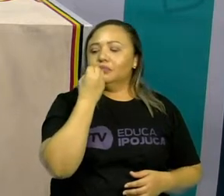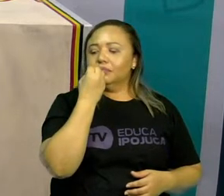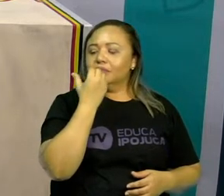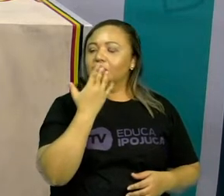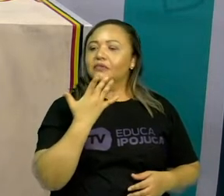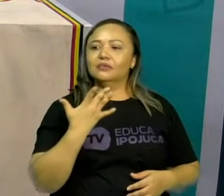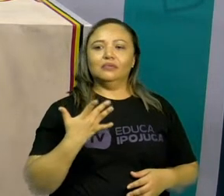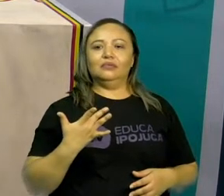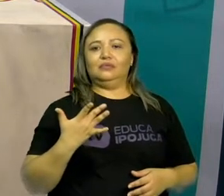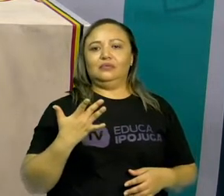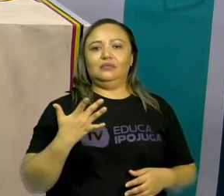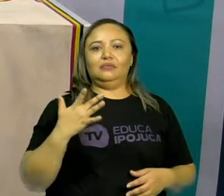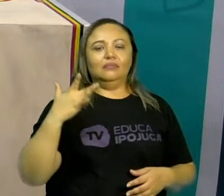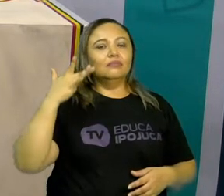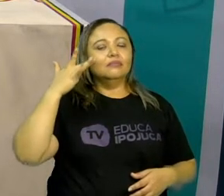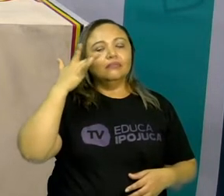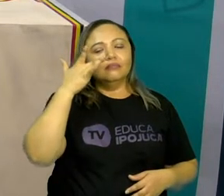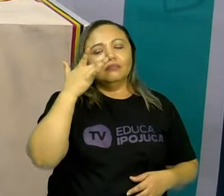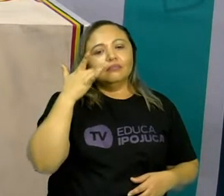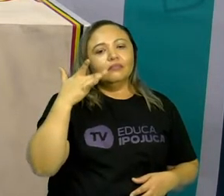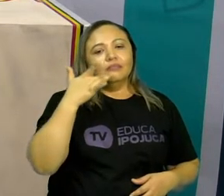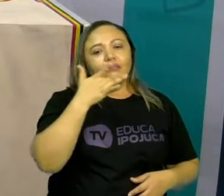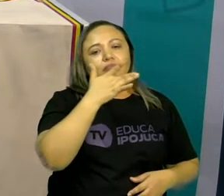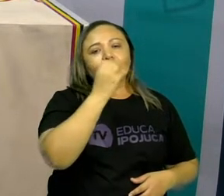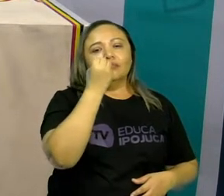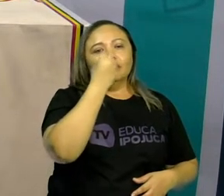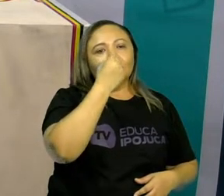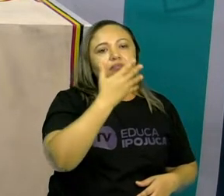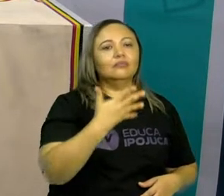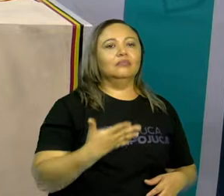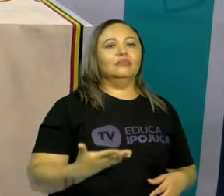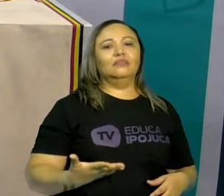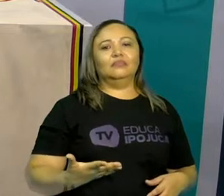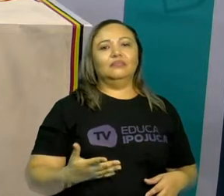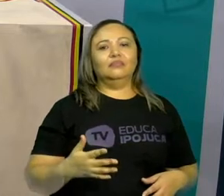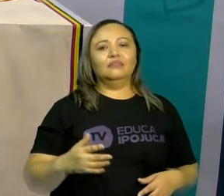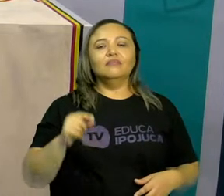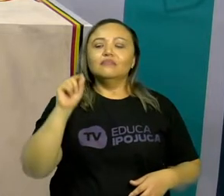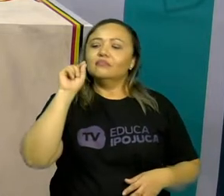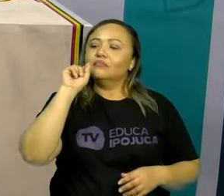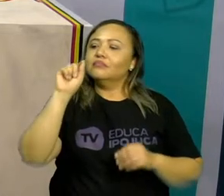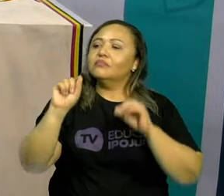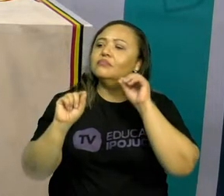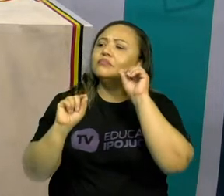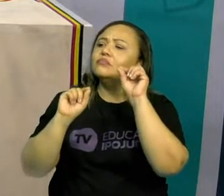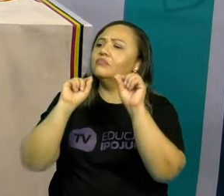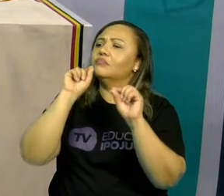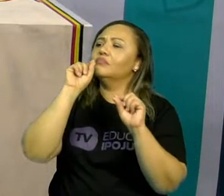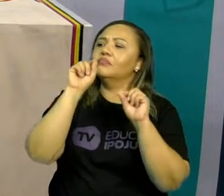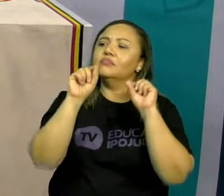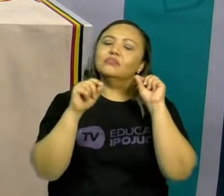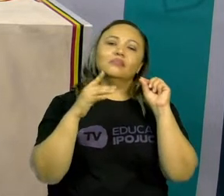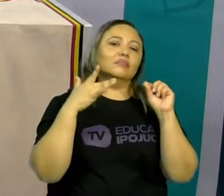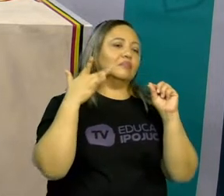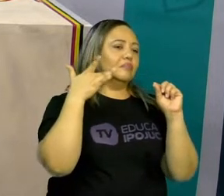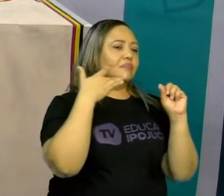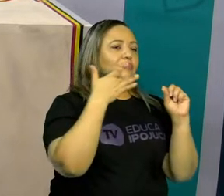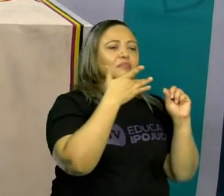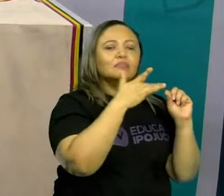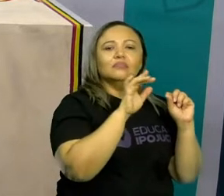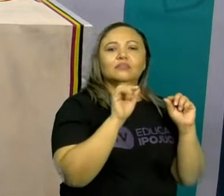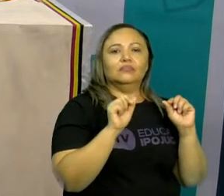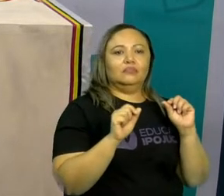gostoso um cheirinho é esse esse cheiro delicioso